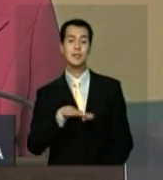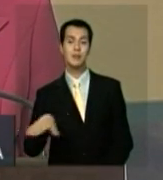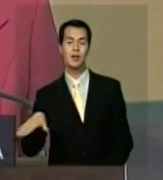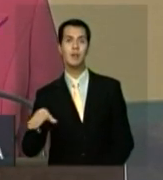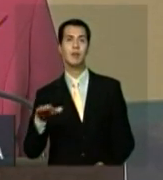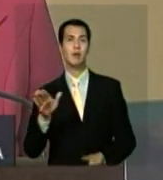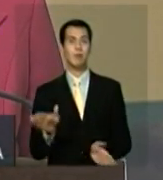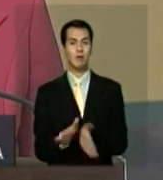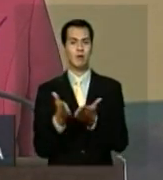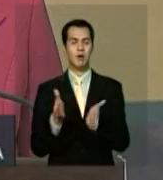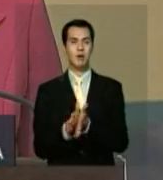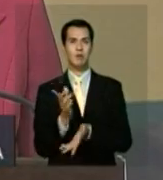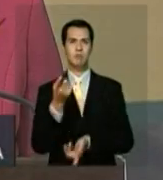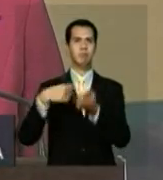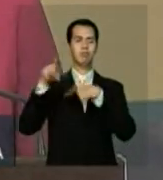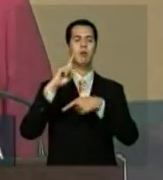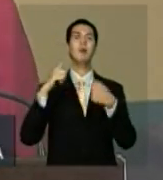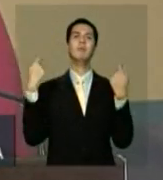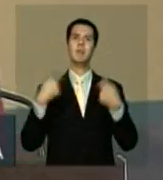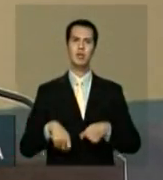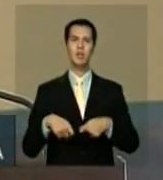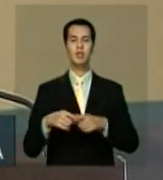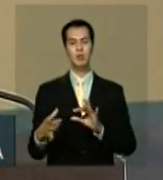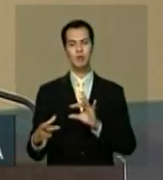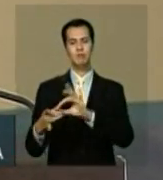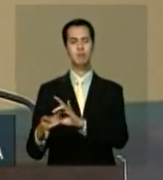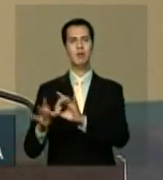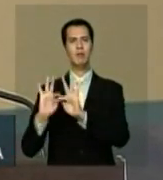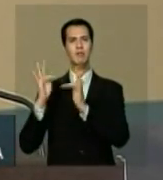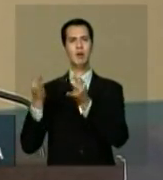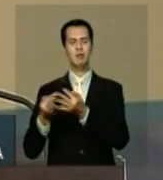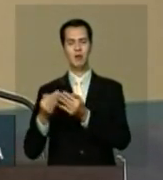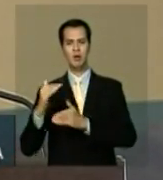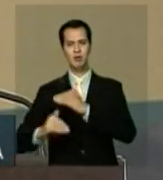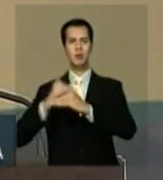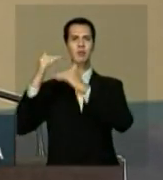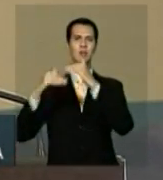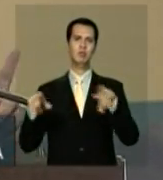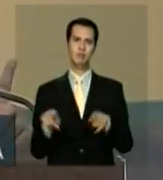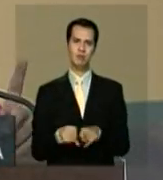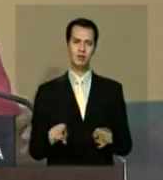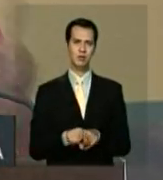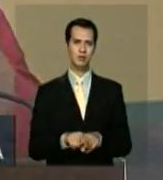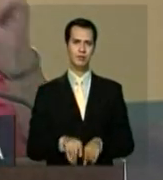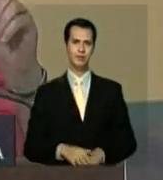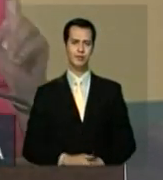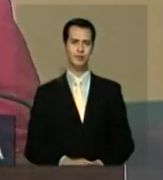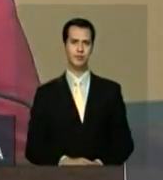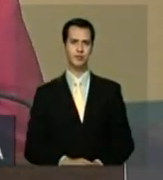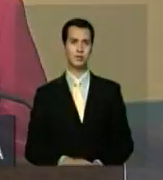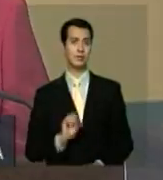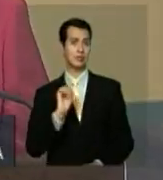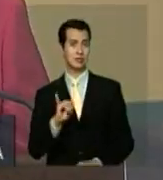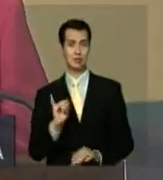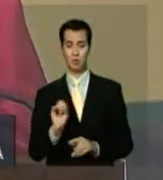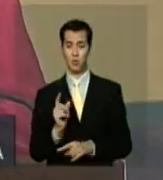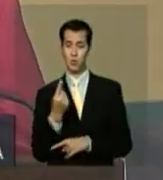miséria se retirarmos junto com ela toda sua família sem isso é